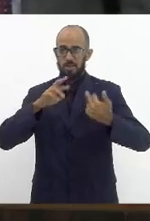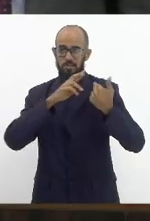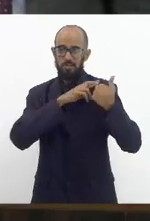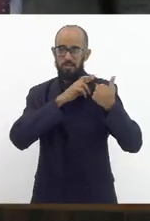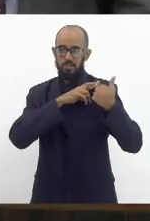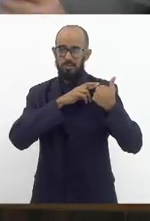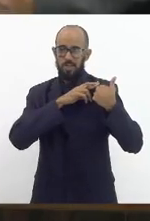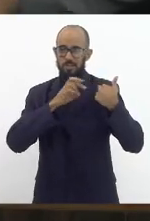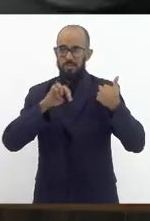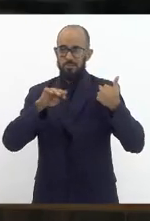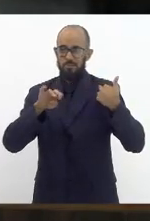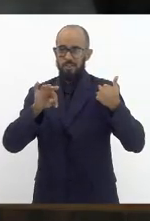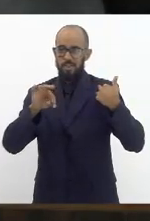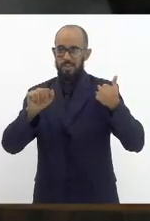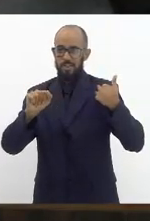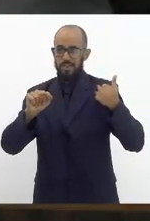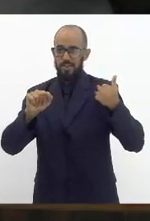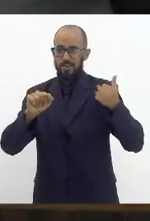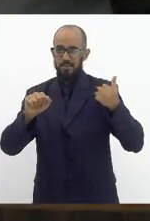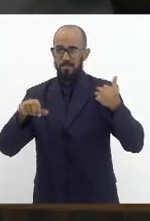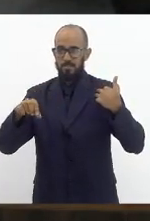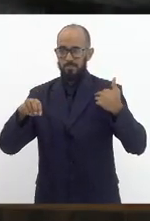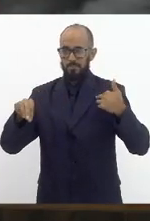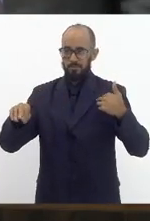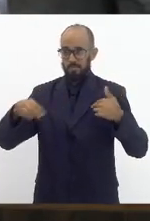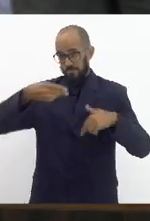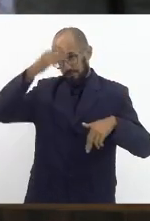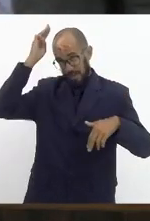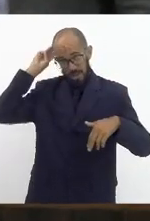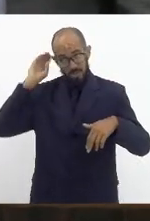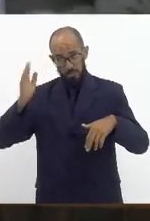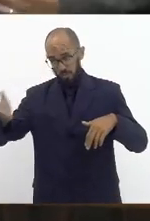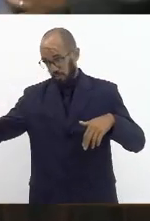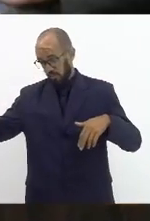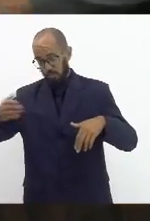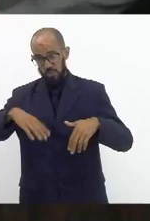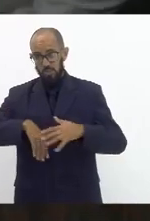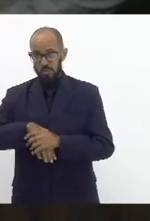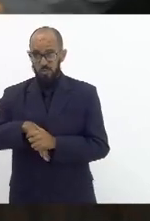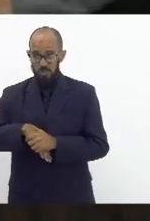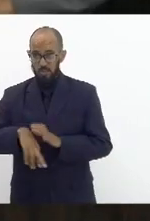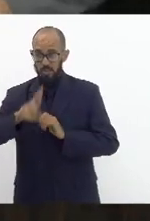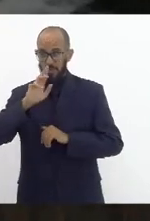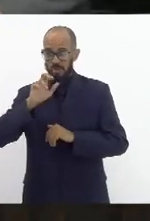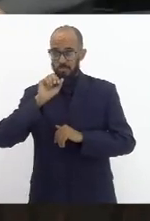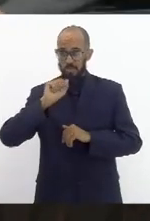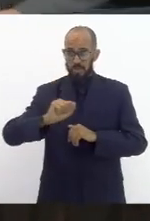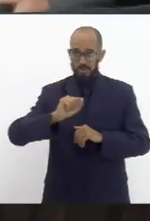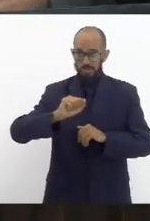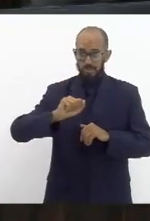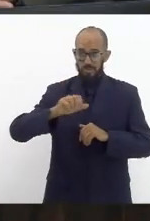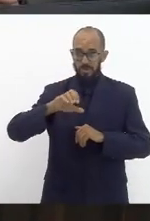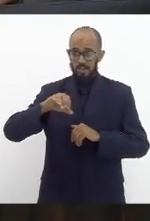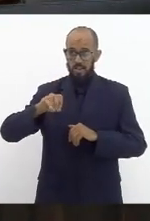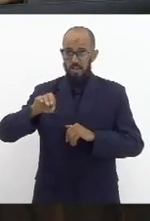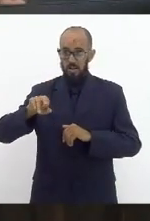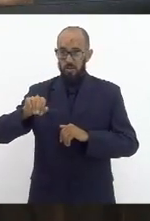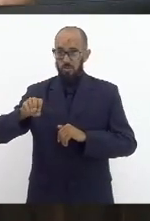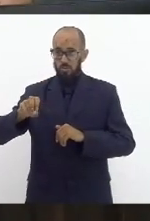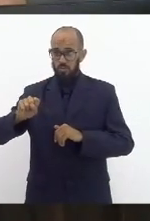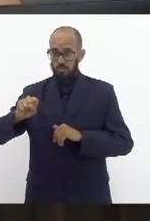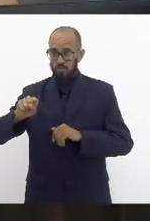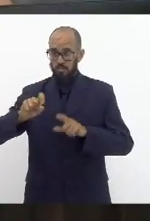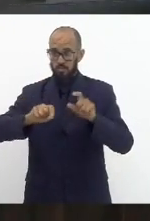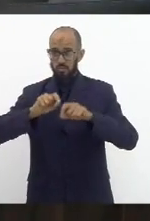deputado Márcio Pacheco Alberto, deputado Rodrigo Amorim e Carlos Augusto.